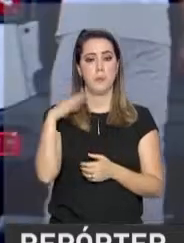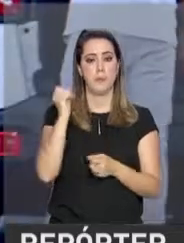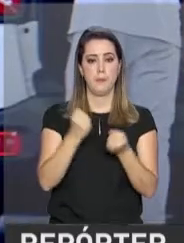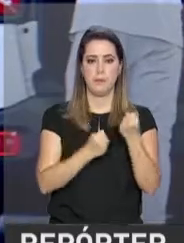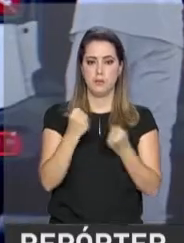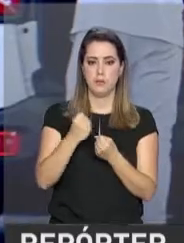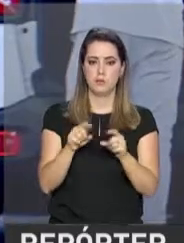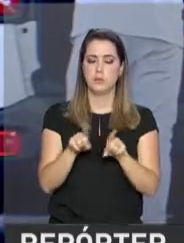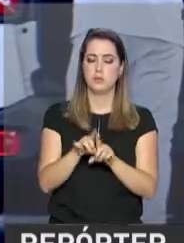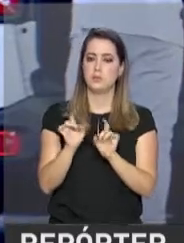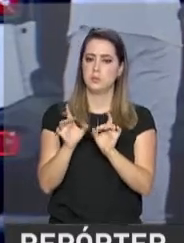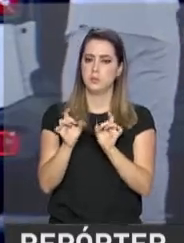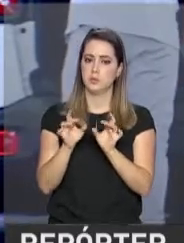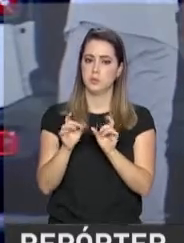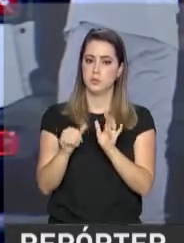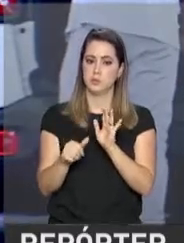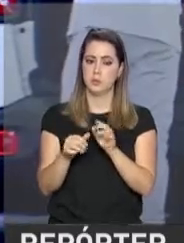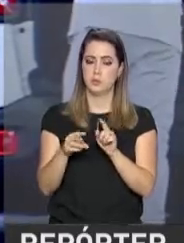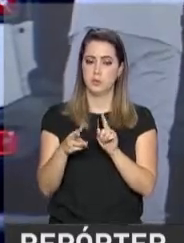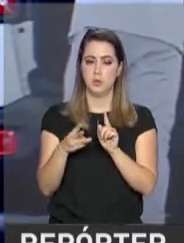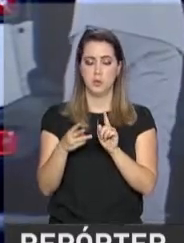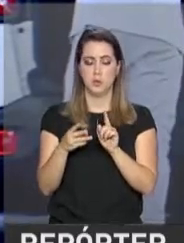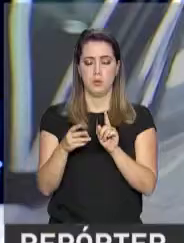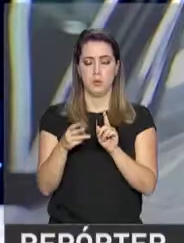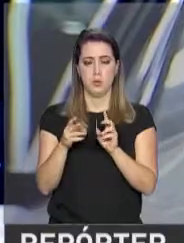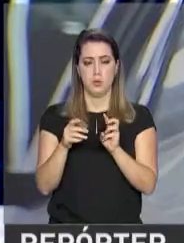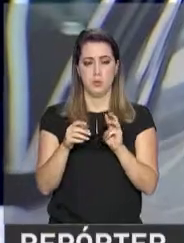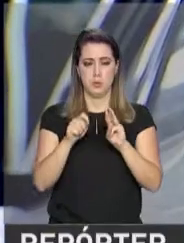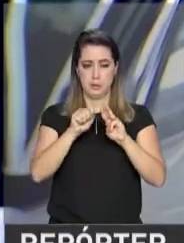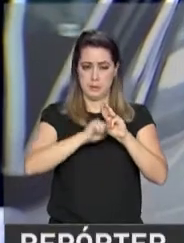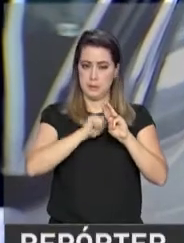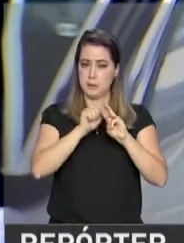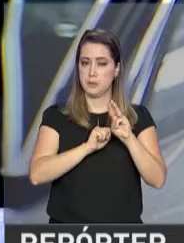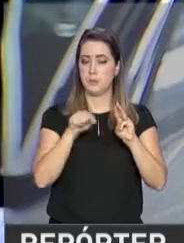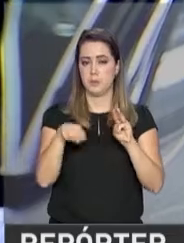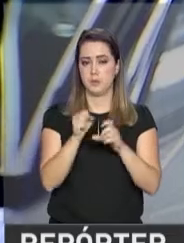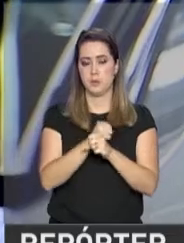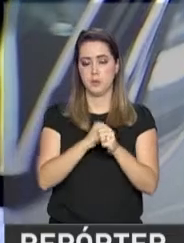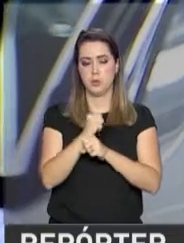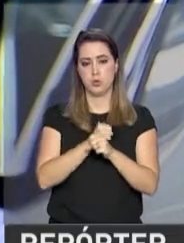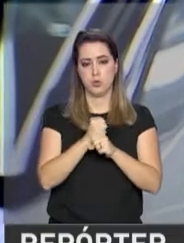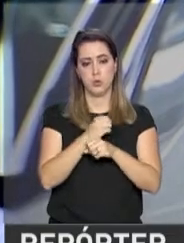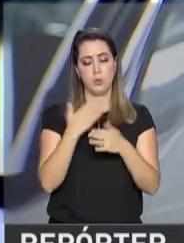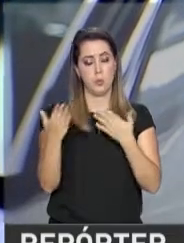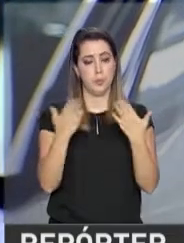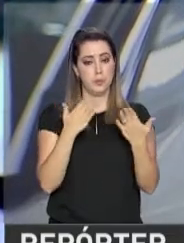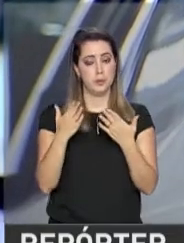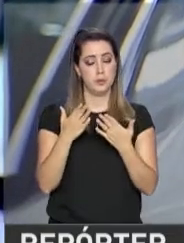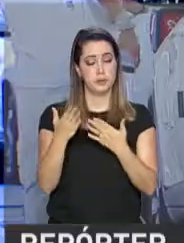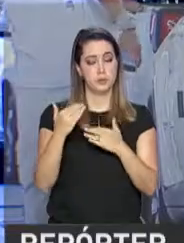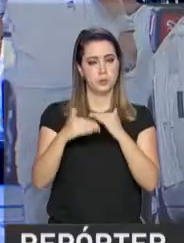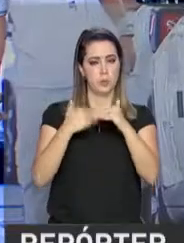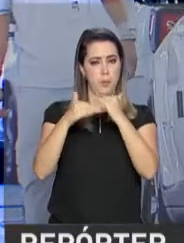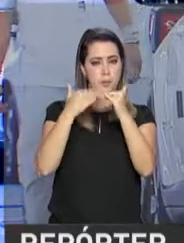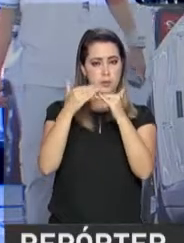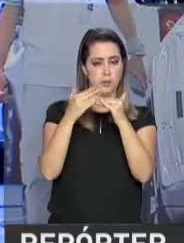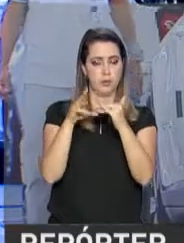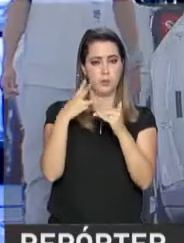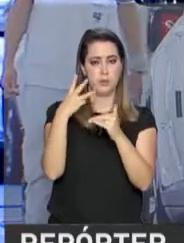também foram exportados no primeiro trimestre deste ano. Em relação ao igual período do ano passado, o aumento foi superior